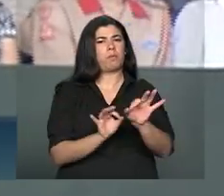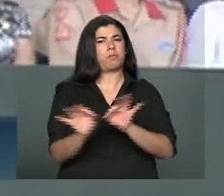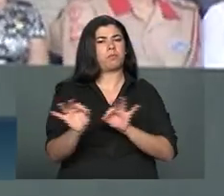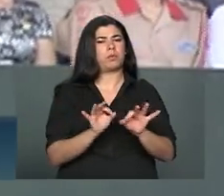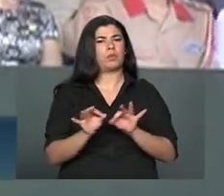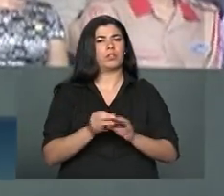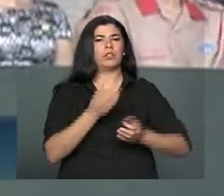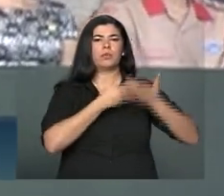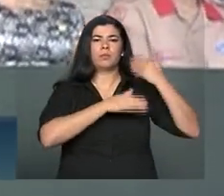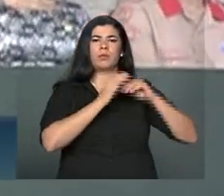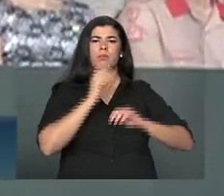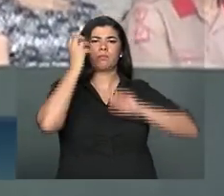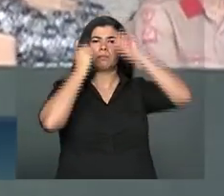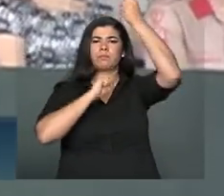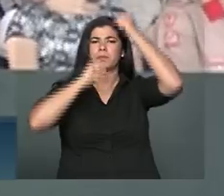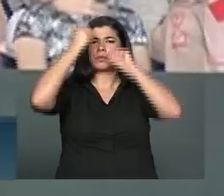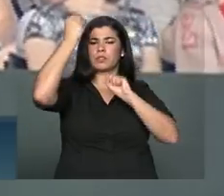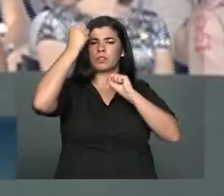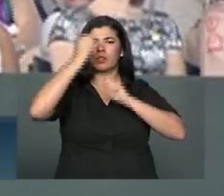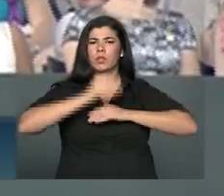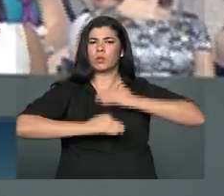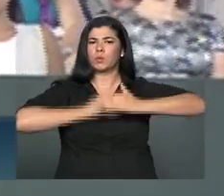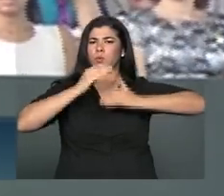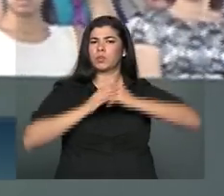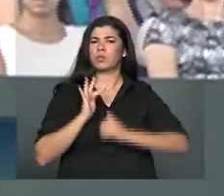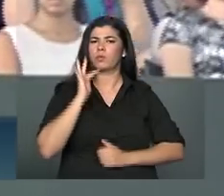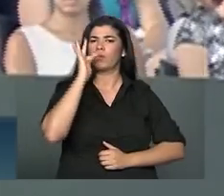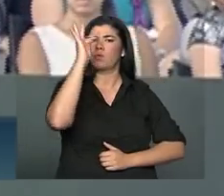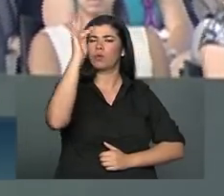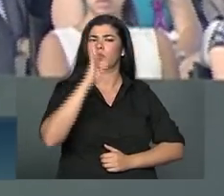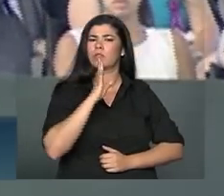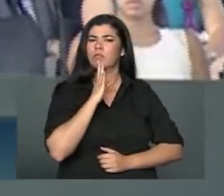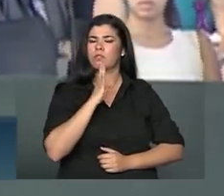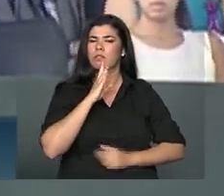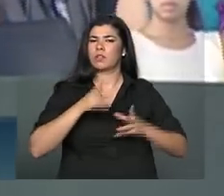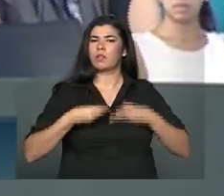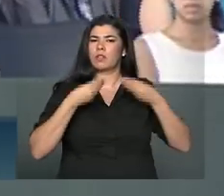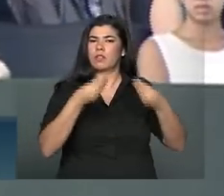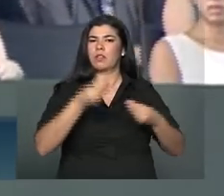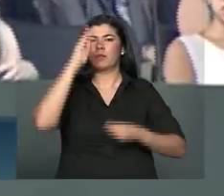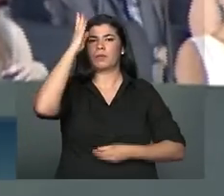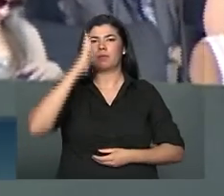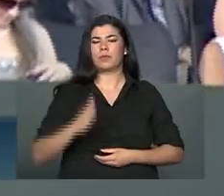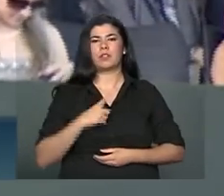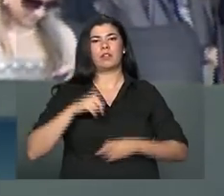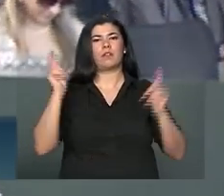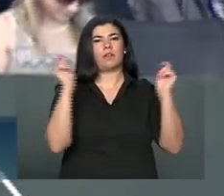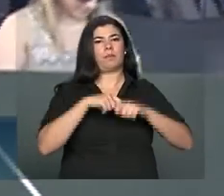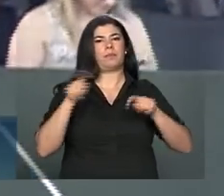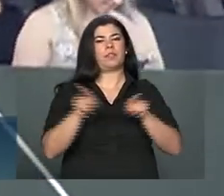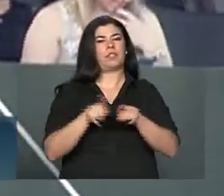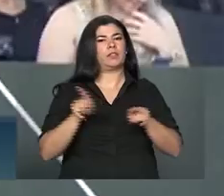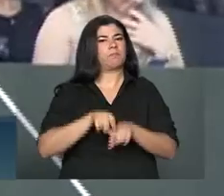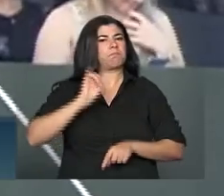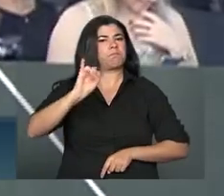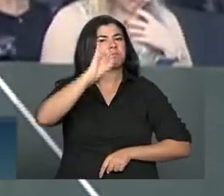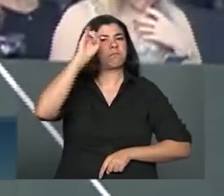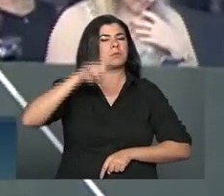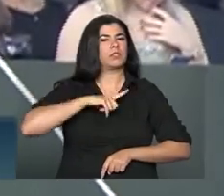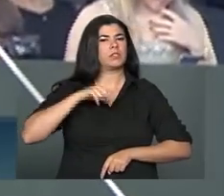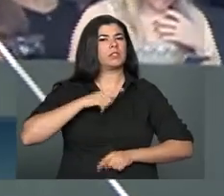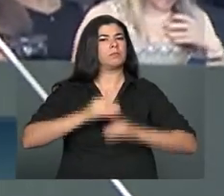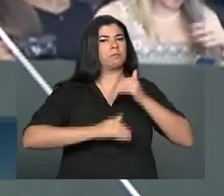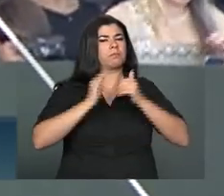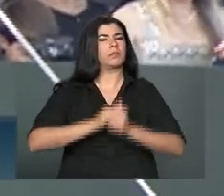era industrial para a era do conhecimento, dotando o Brasil de capacidade dissuasória condizente